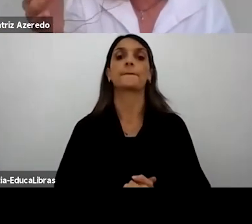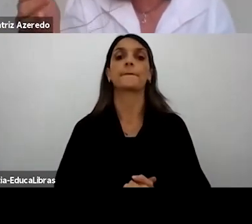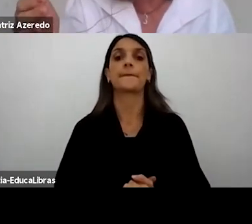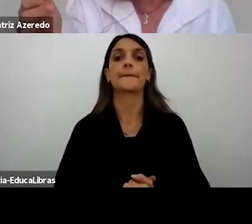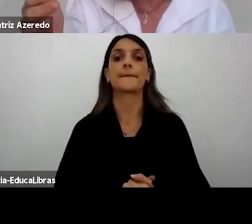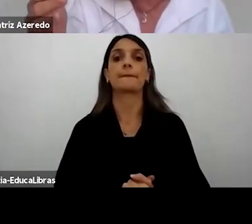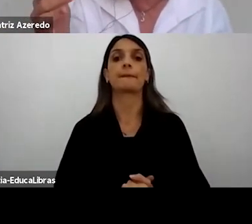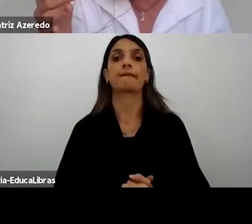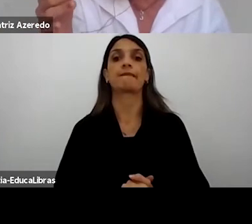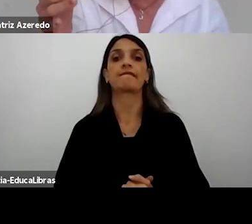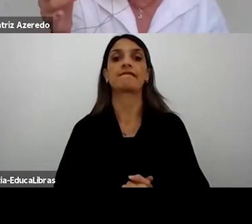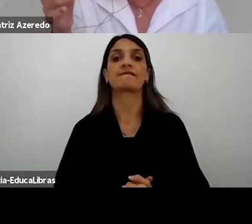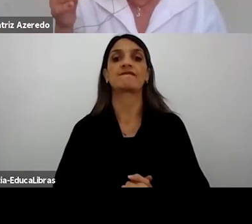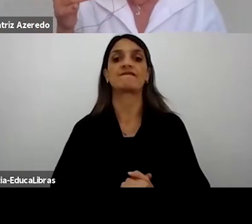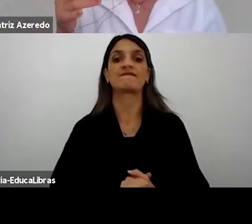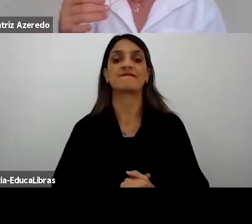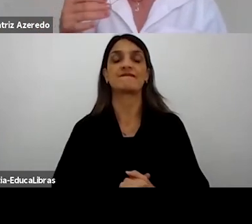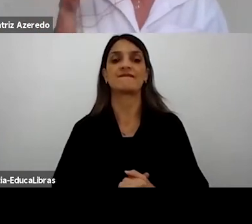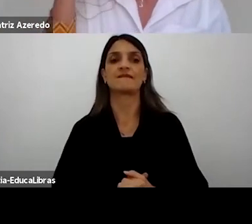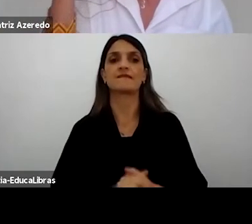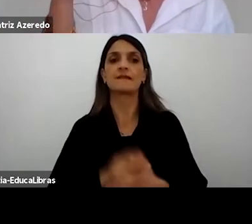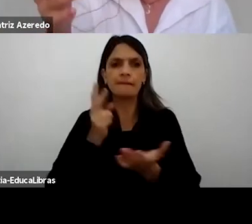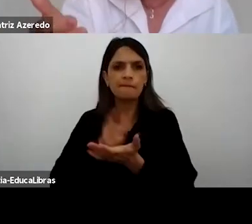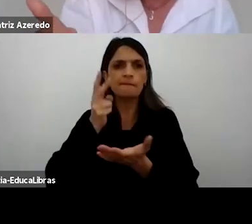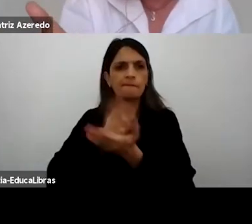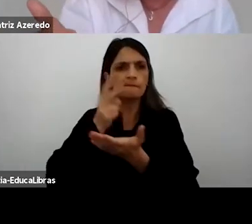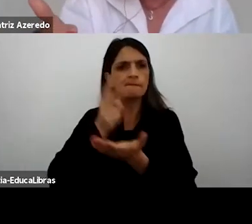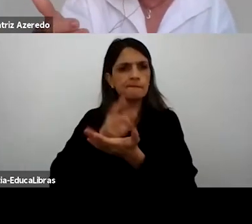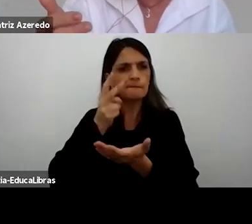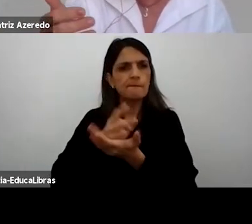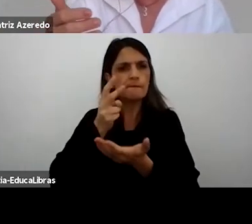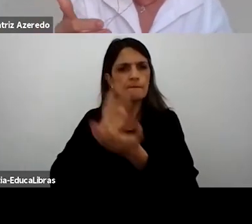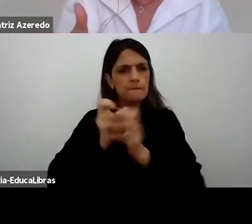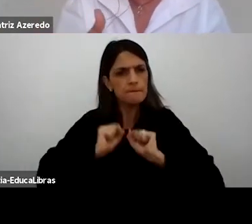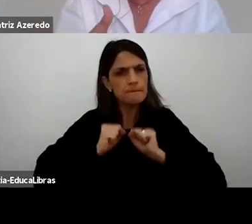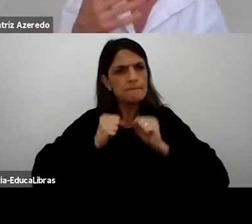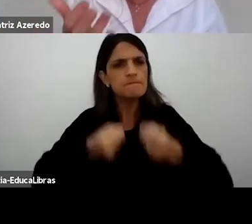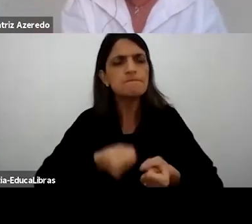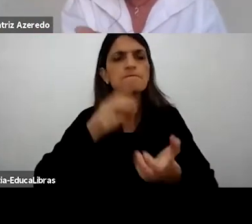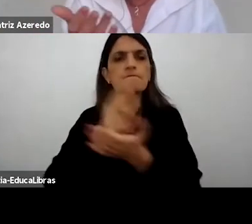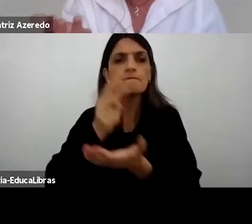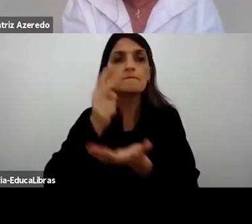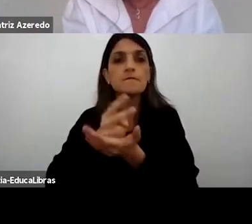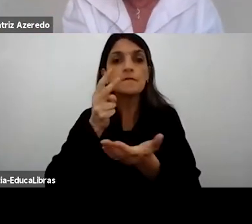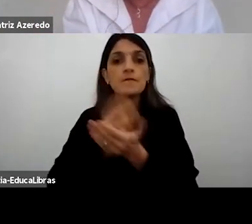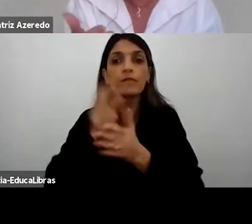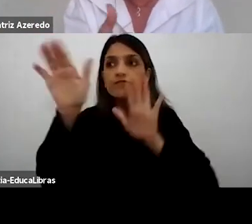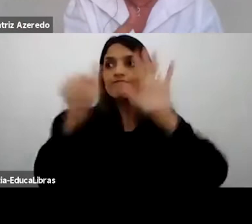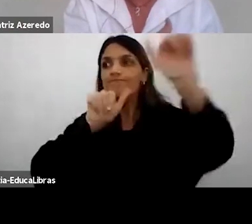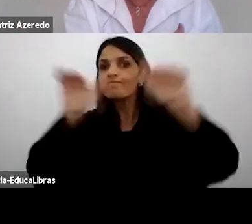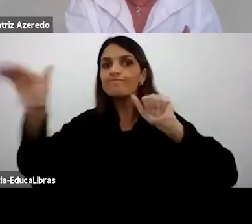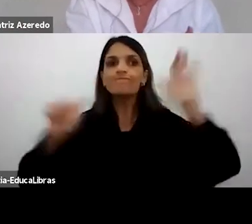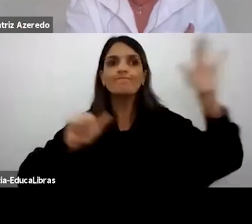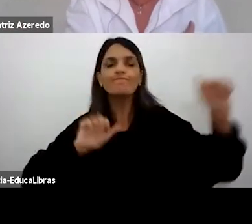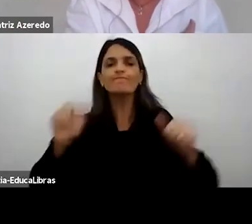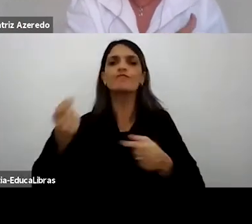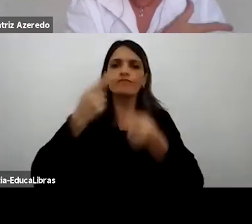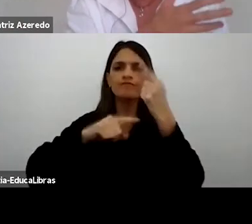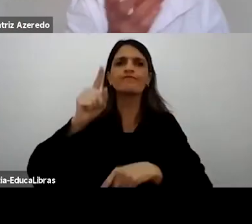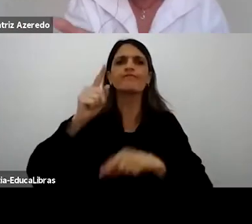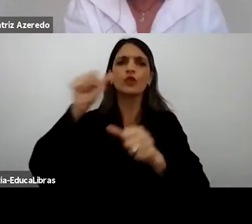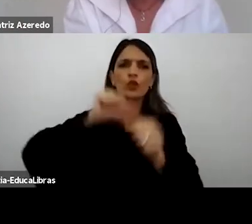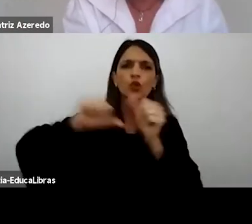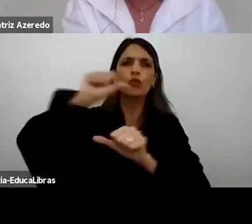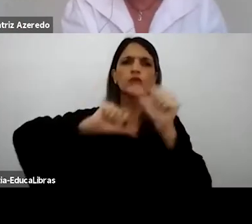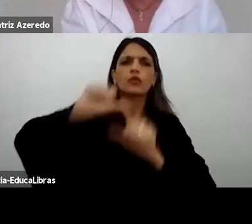Mantém o seu DNA esse tempo todo e faz um esforço permanente para se renovar e se atualizar. Né? Uma campanha das